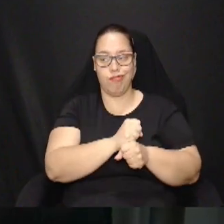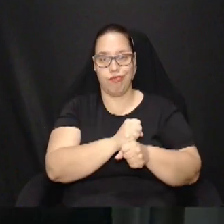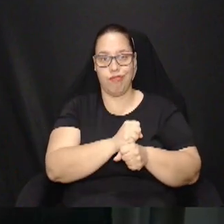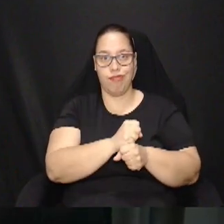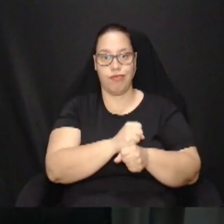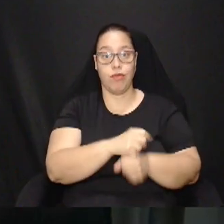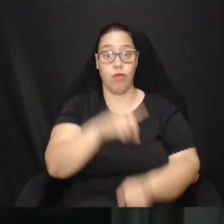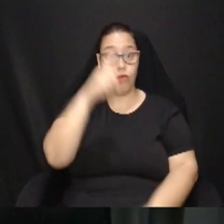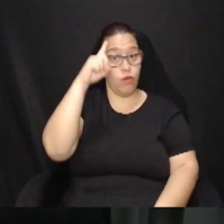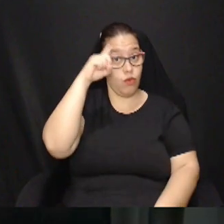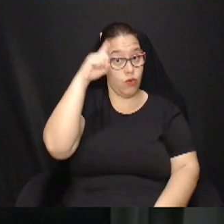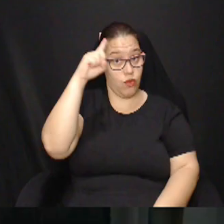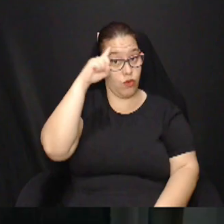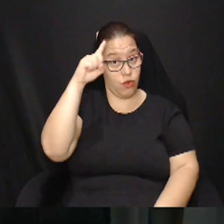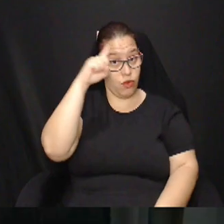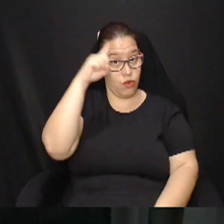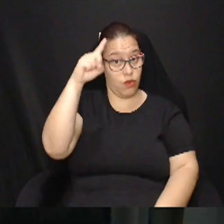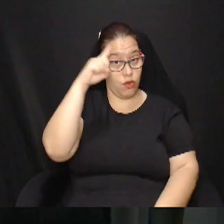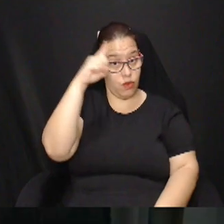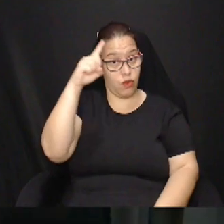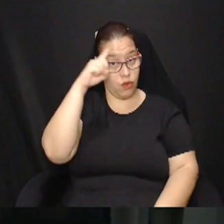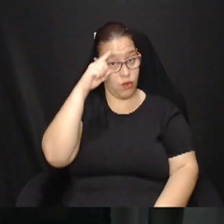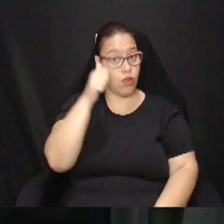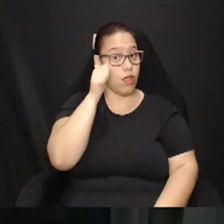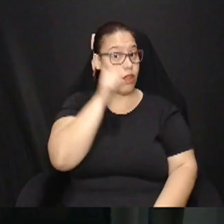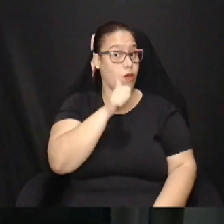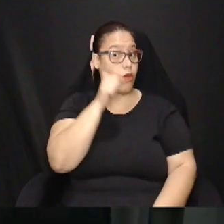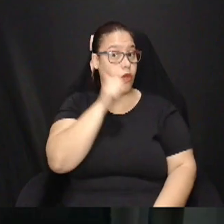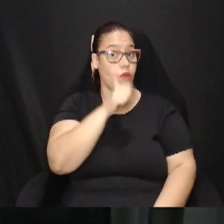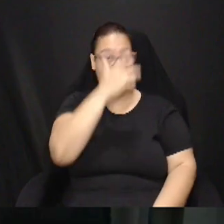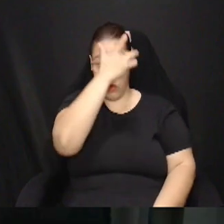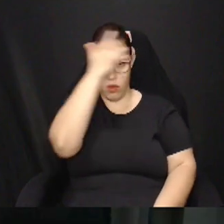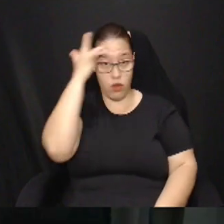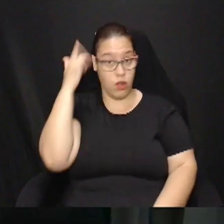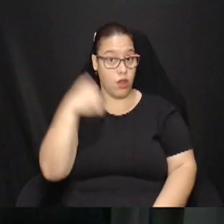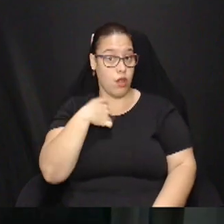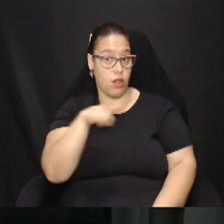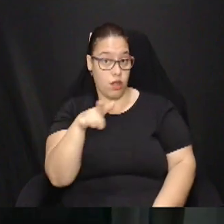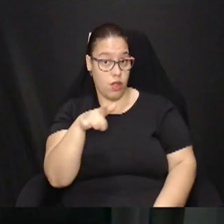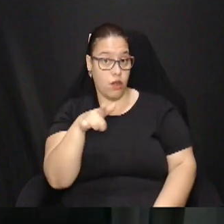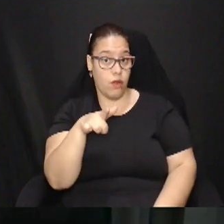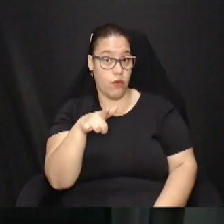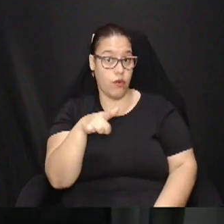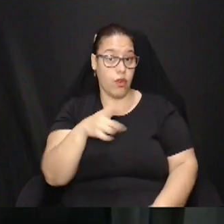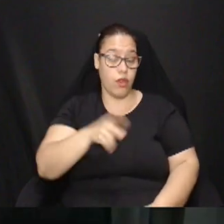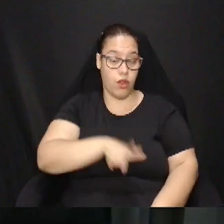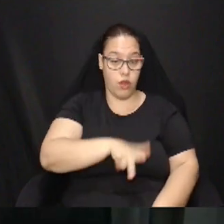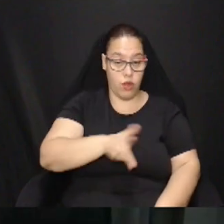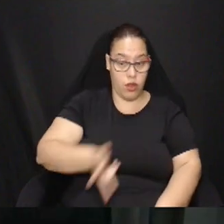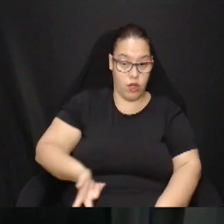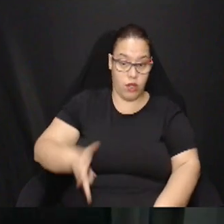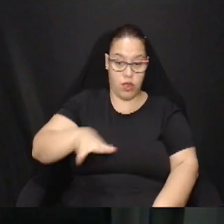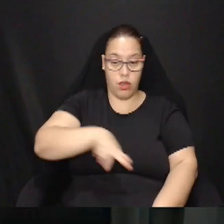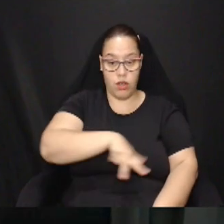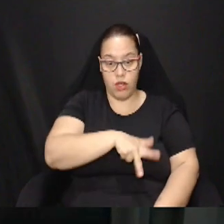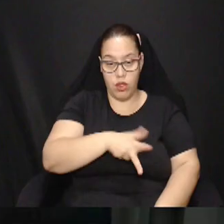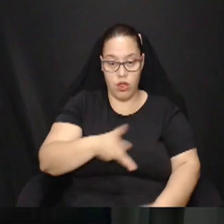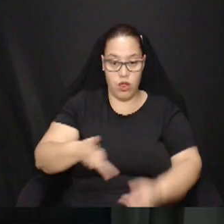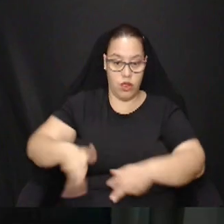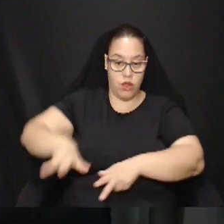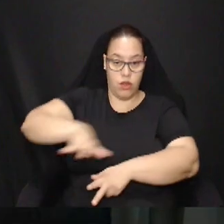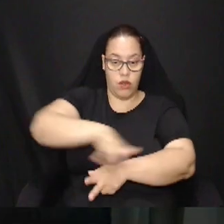fazer ultrassonido destas mulheres, do pessoal que tem que ir a trasplantar, a transferir,